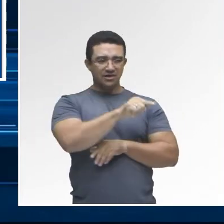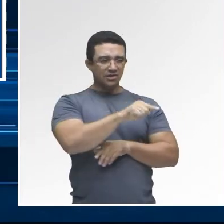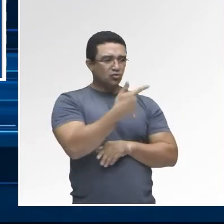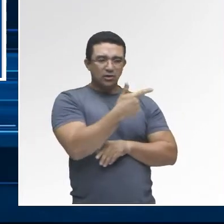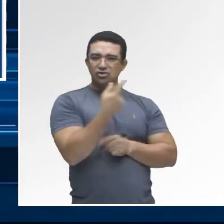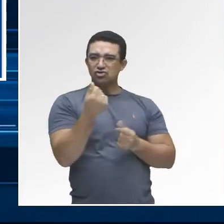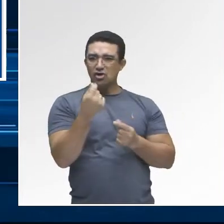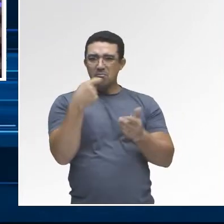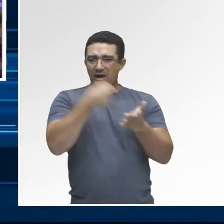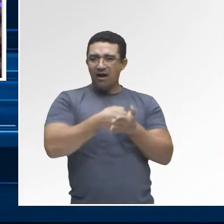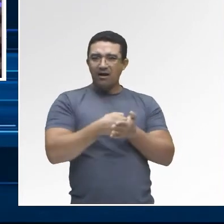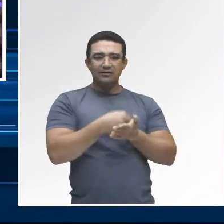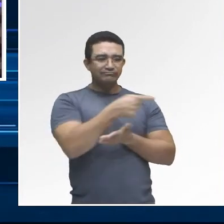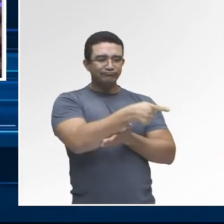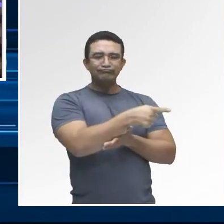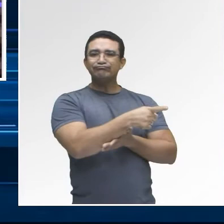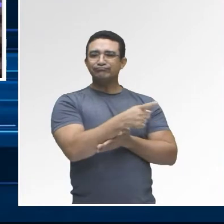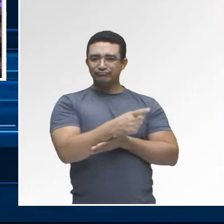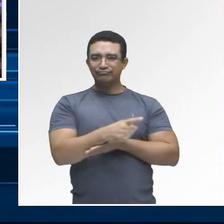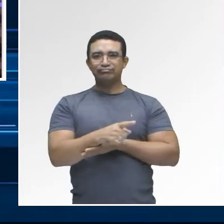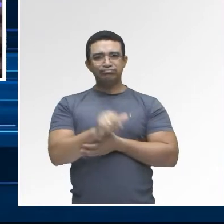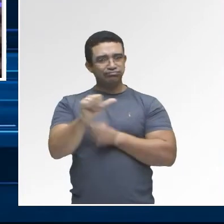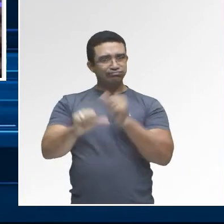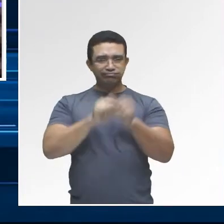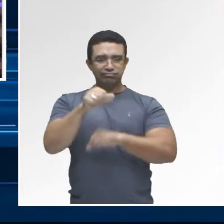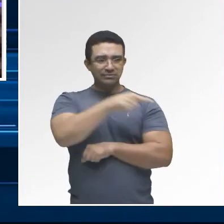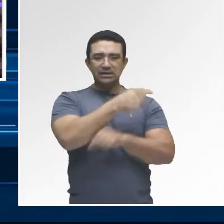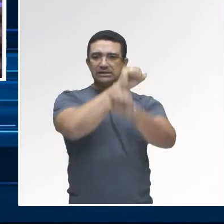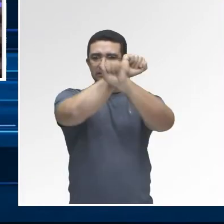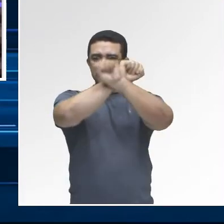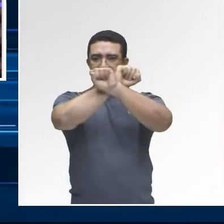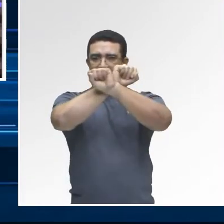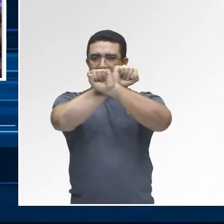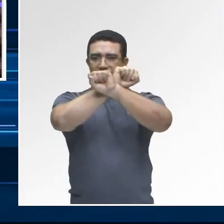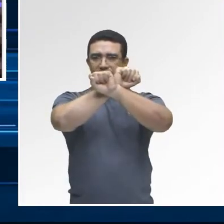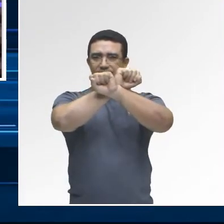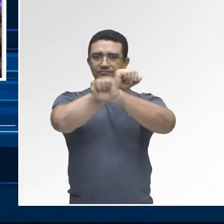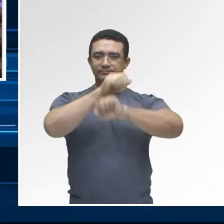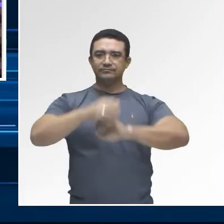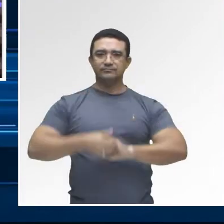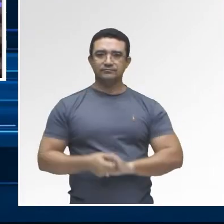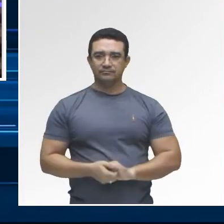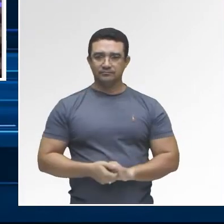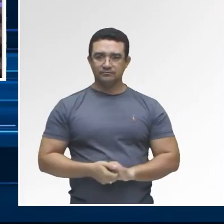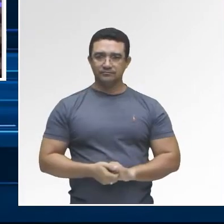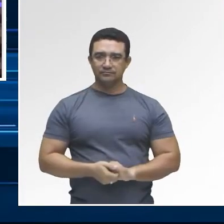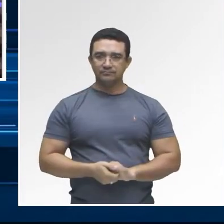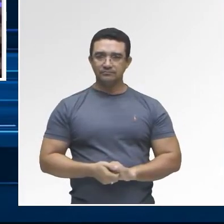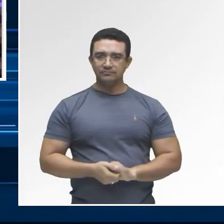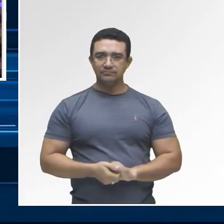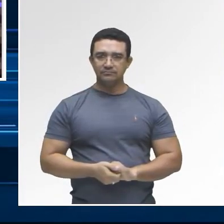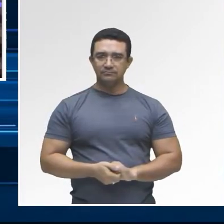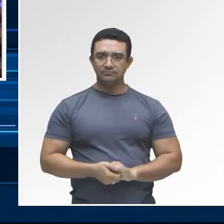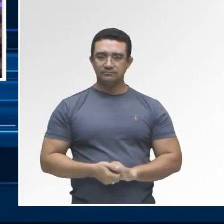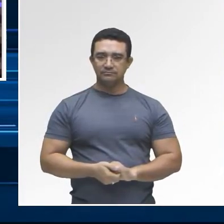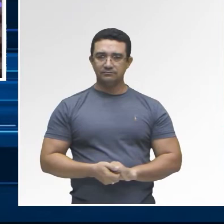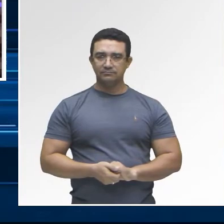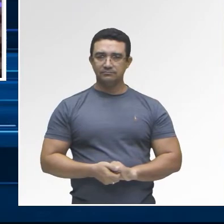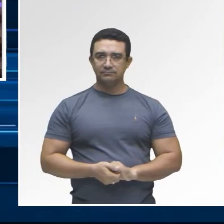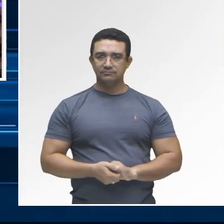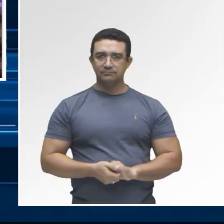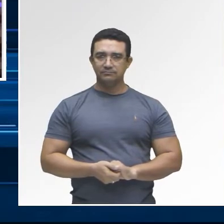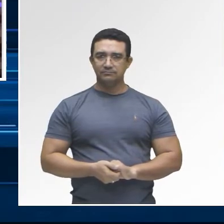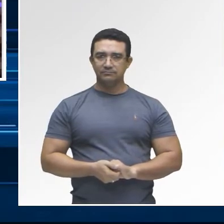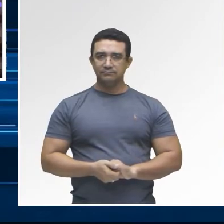estava ferrada vivendo num negócio desse, ó. Acabei de fazer aqui um momento de reflexão. Farra era tempo, mana, que eu tinha